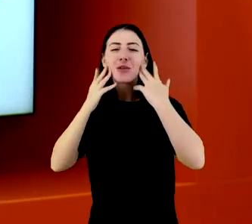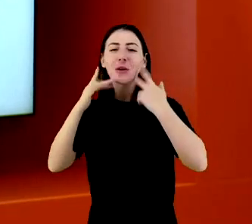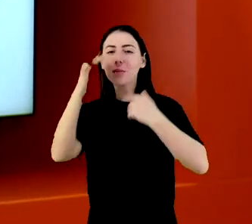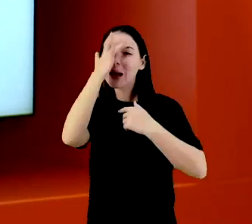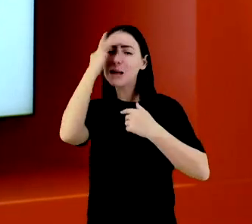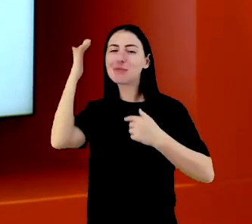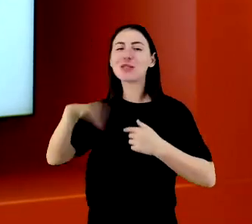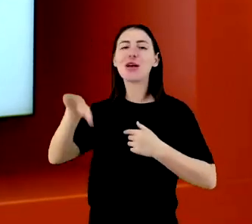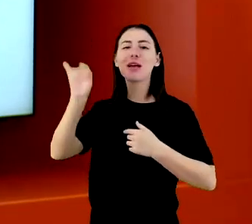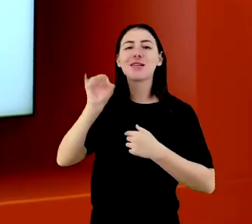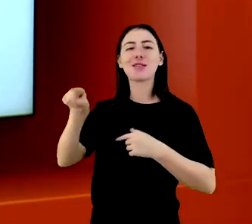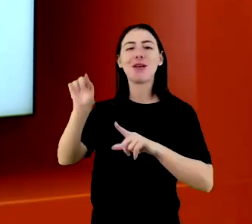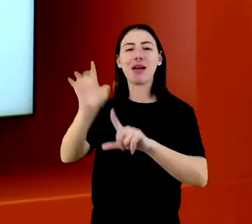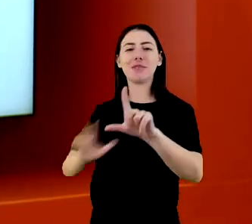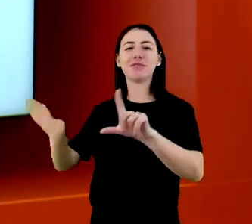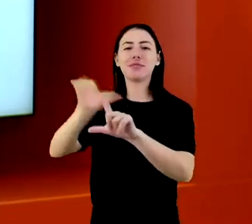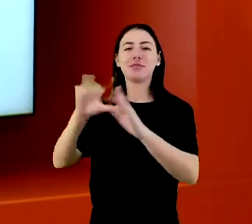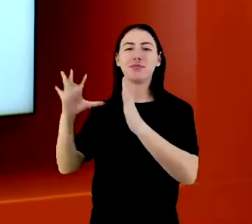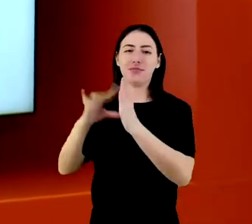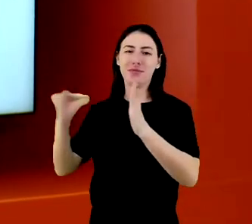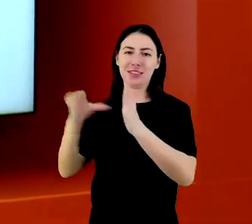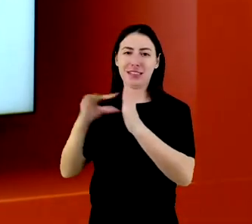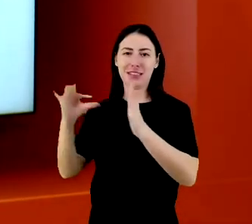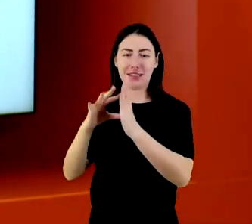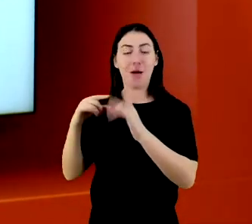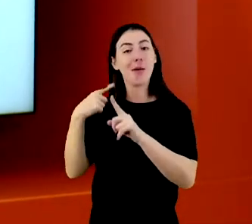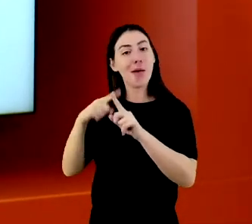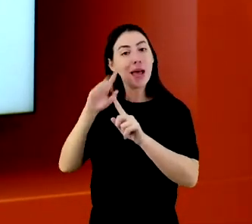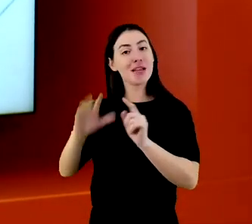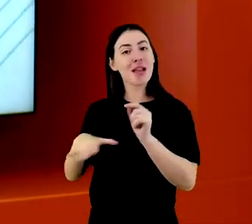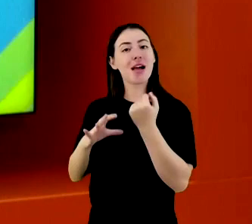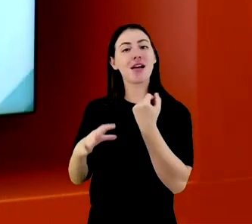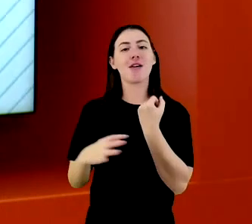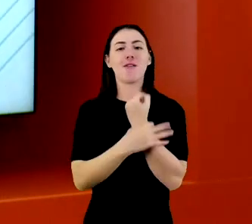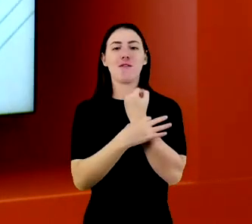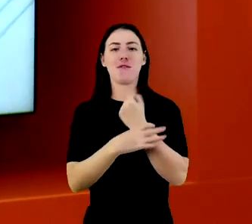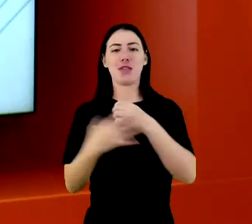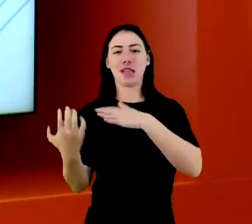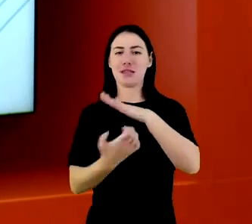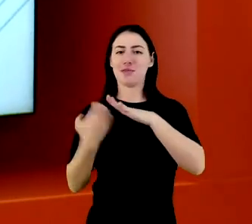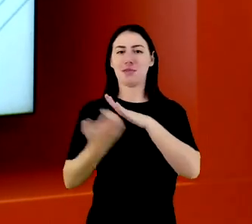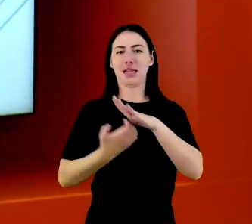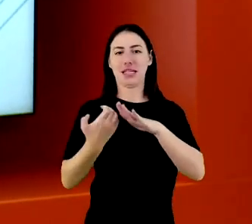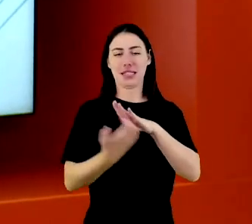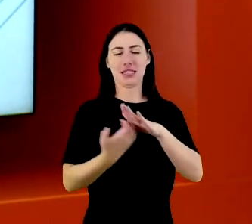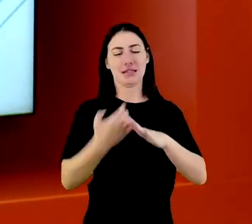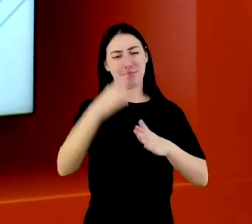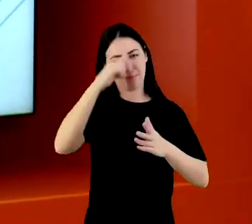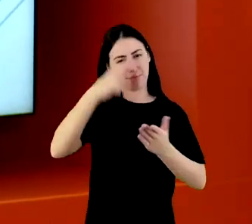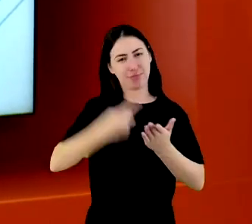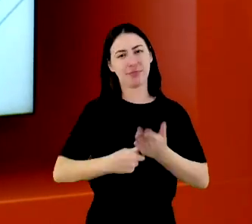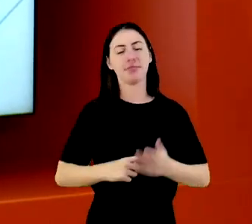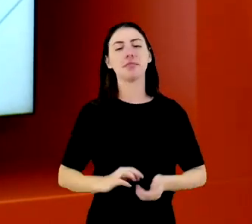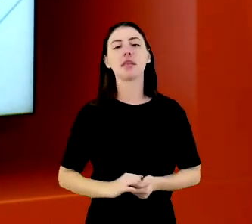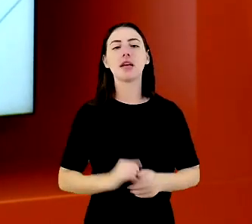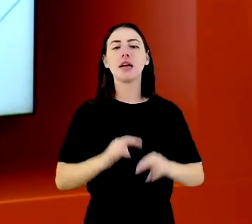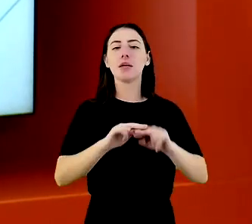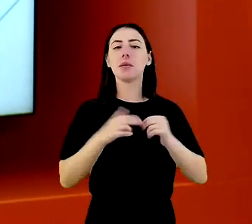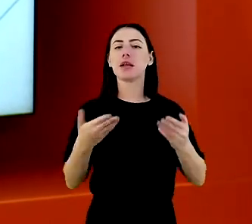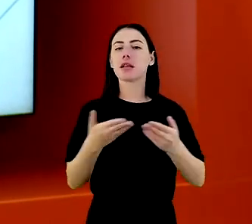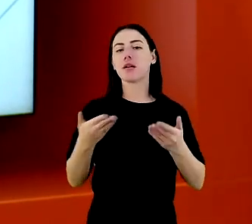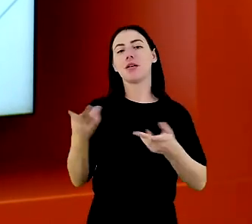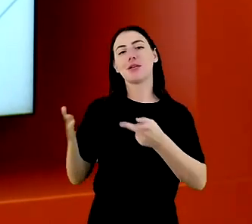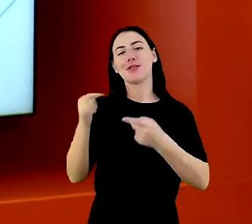confiança com a empresa. E aí, falando de confiança, o Rafa trouxe a questão da XP. Fala um pouquinho para a gente, Adriana, como é que você vê essa questão